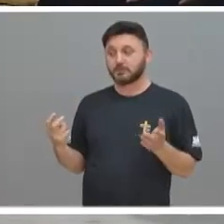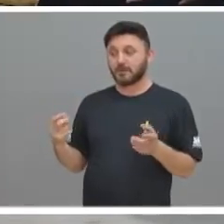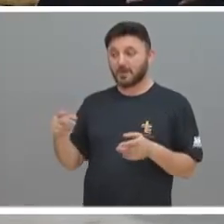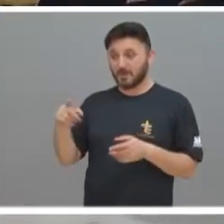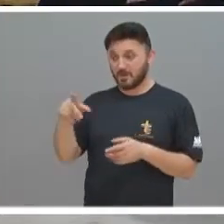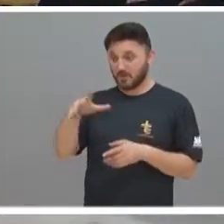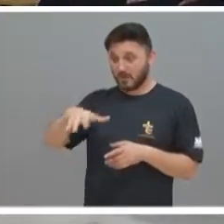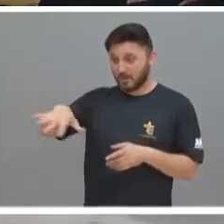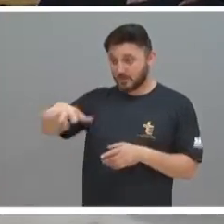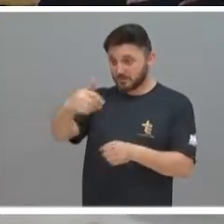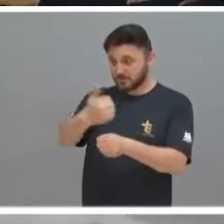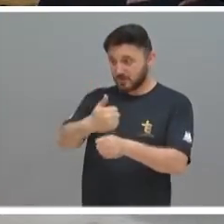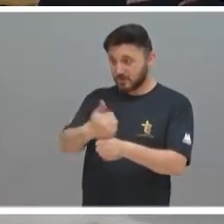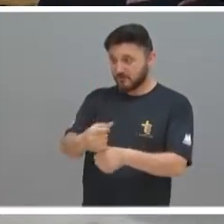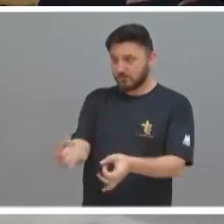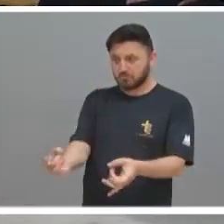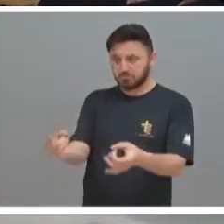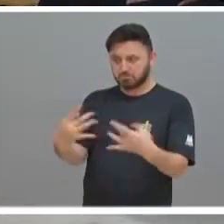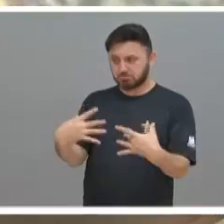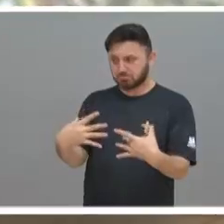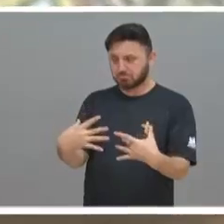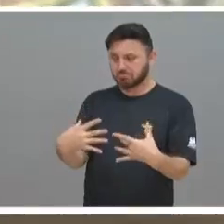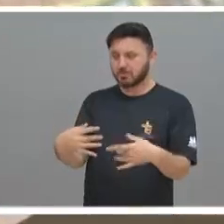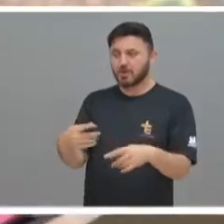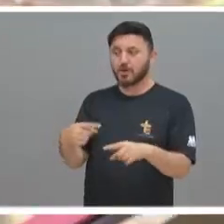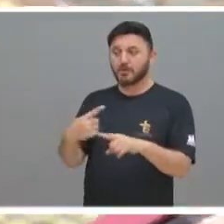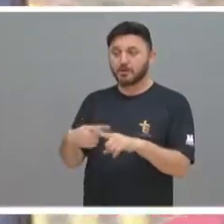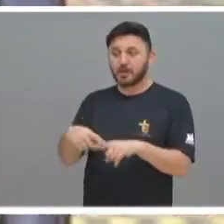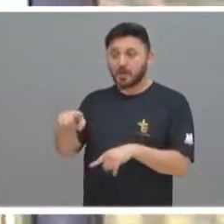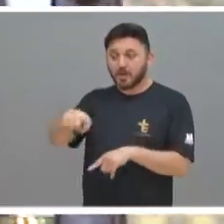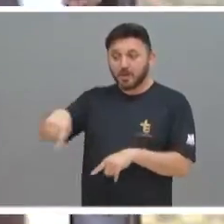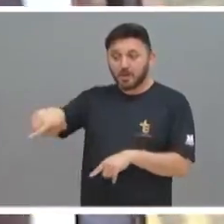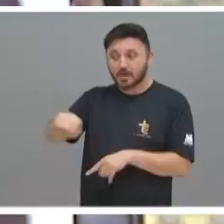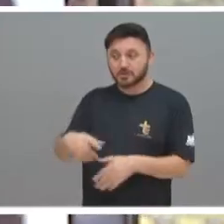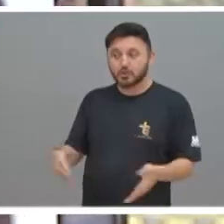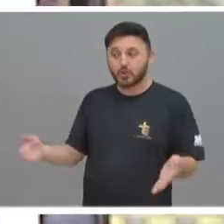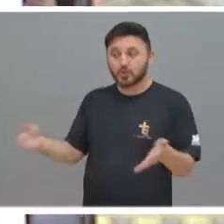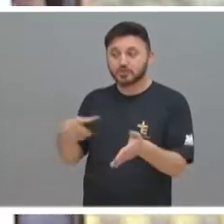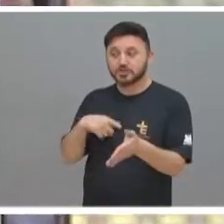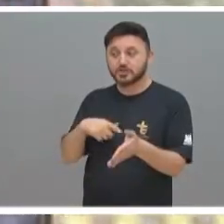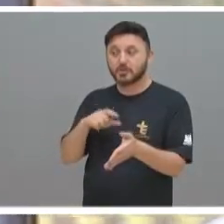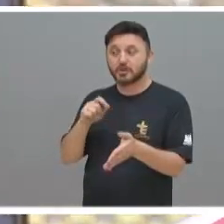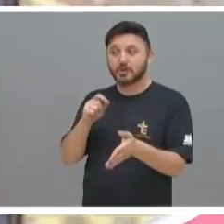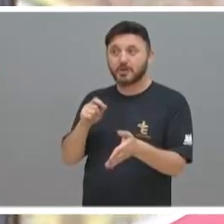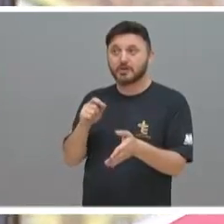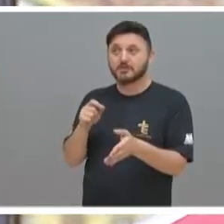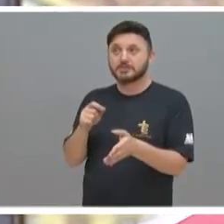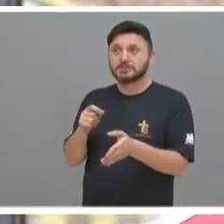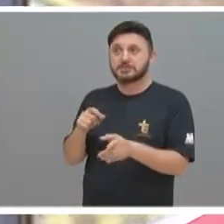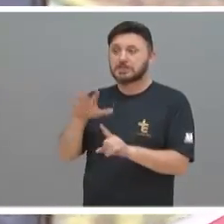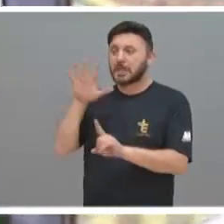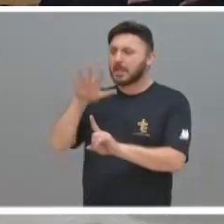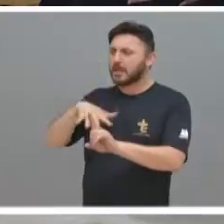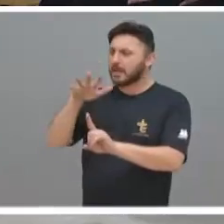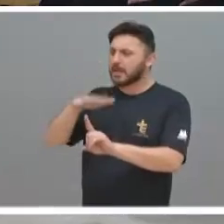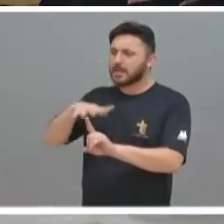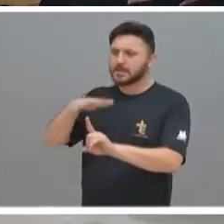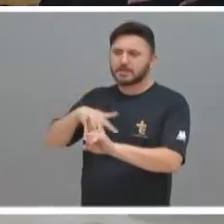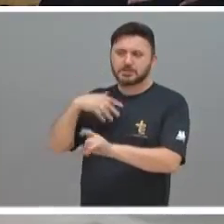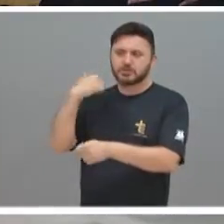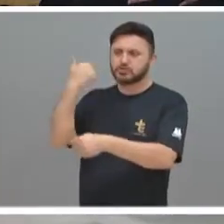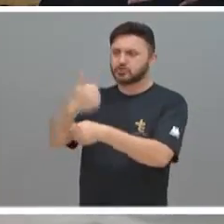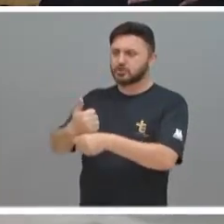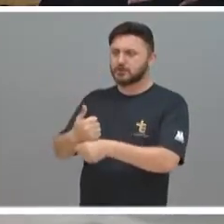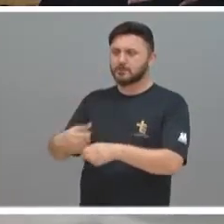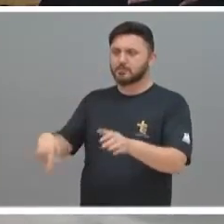autoridade, por aqueles que hoje têm uma voz de comando